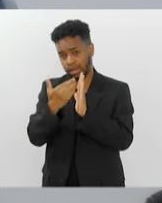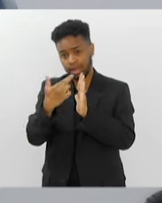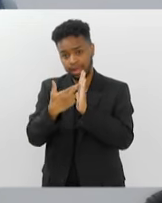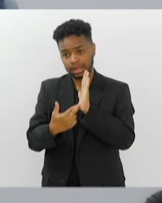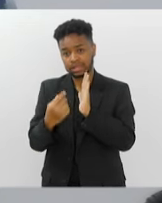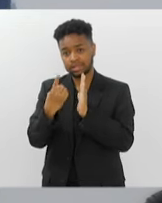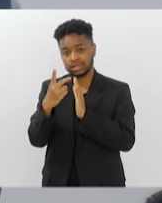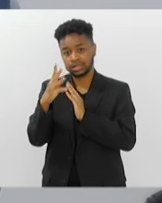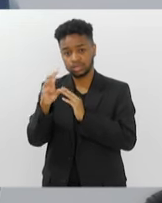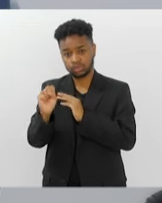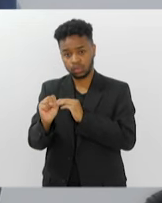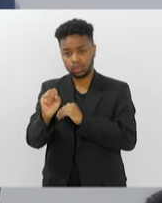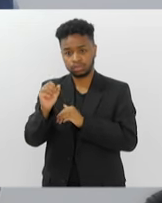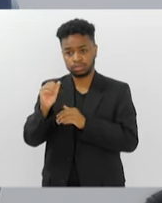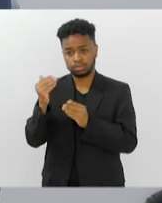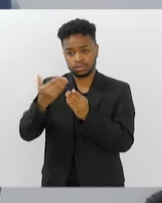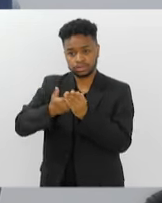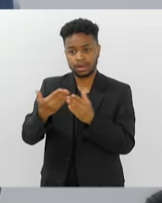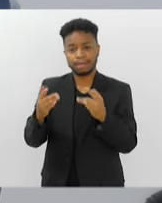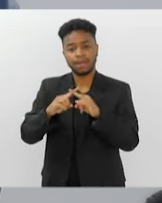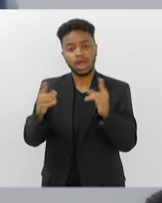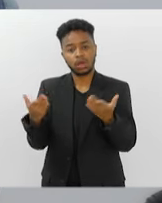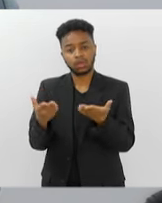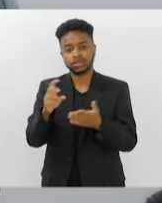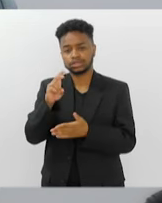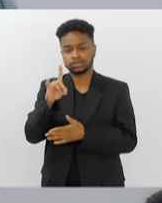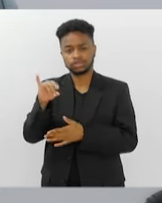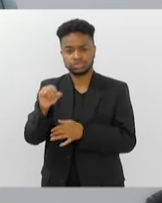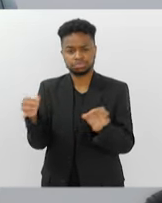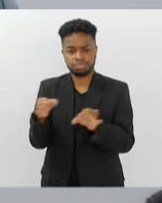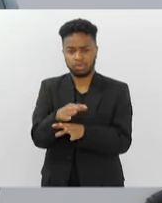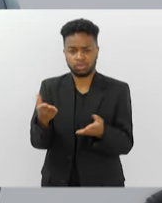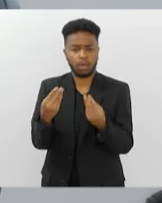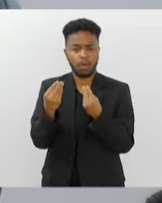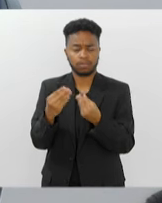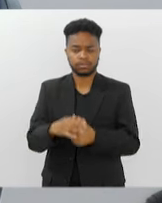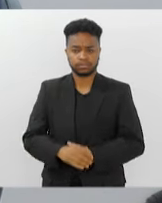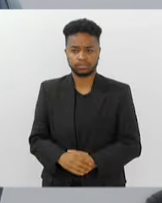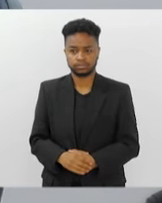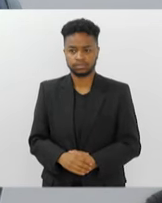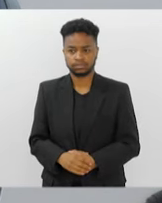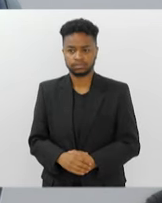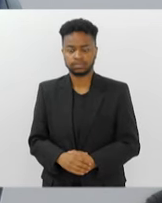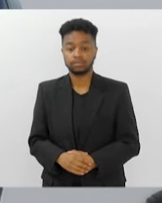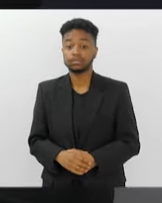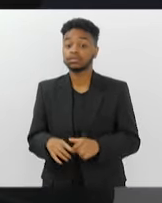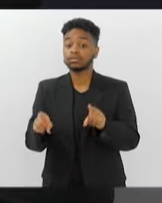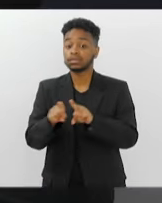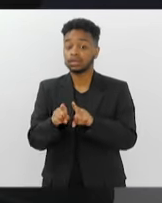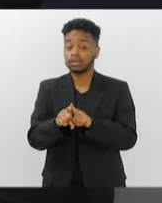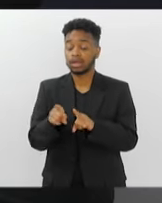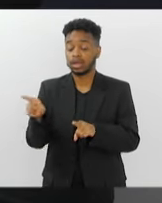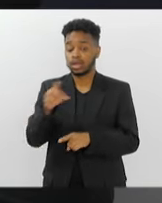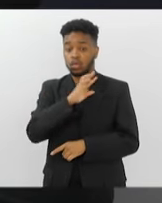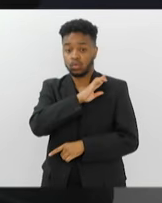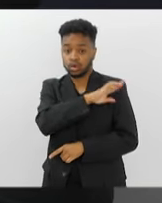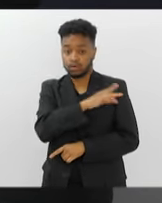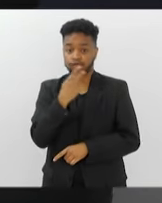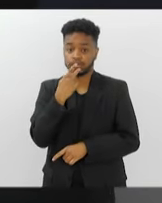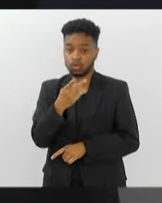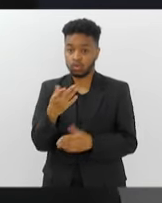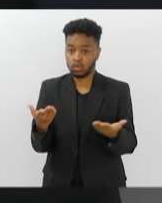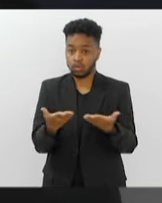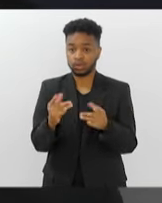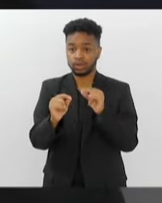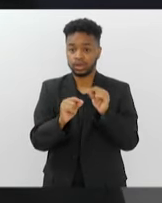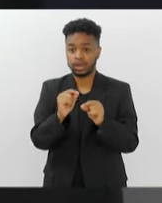processos agora milagrosamente em CCO dias vai tá tudo cumprido e o que é curioso que o próprio Coronel Leandro afirmou aqui a pouco que os